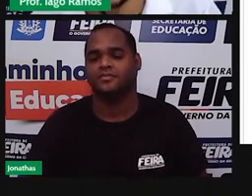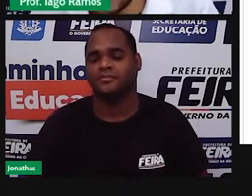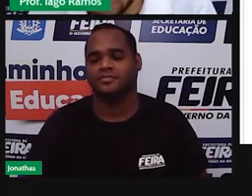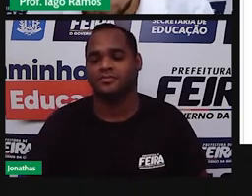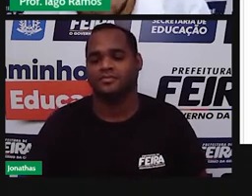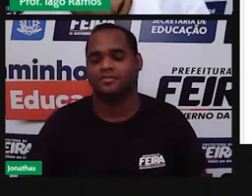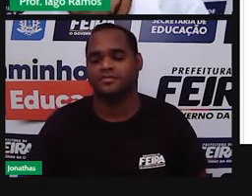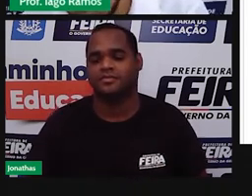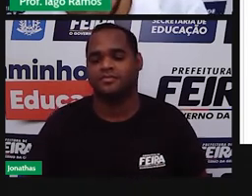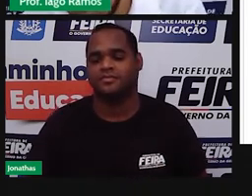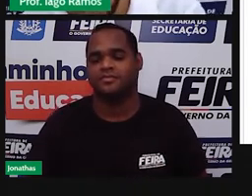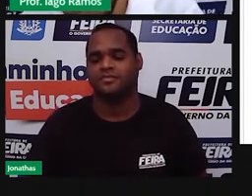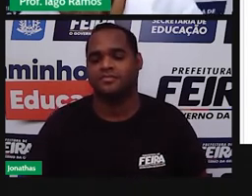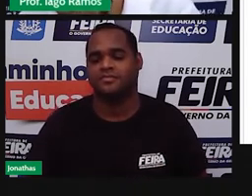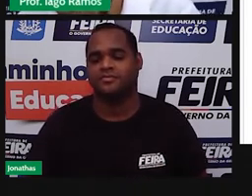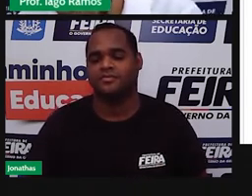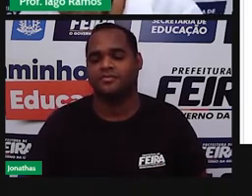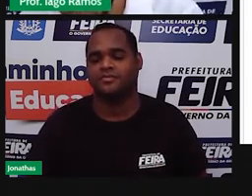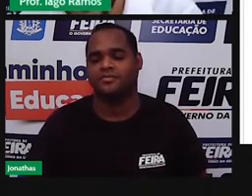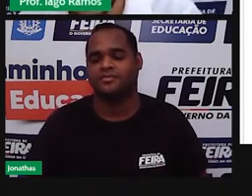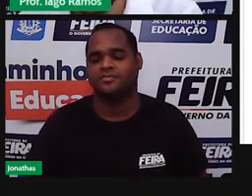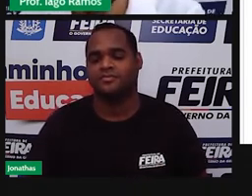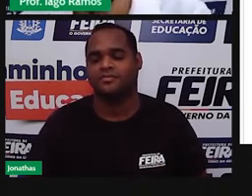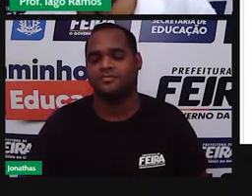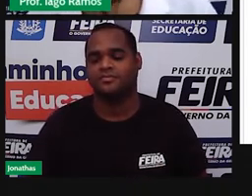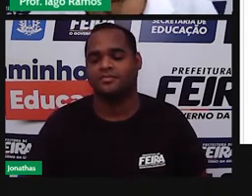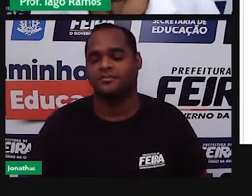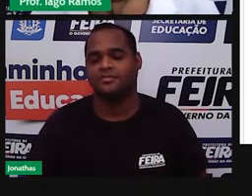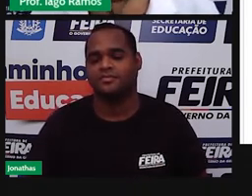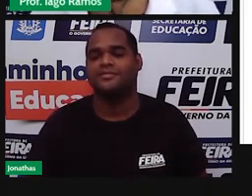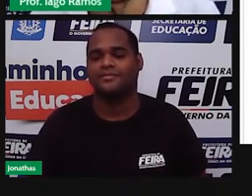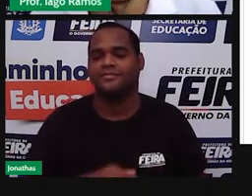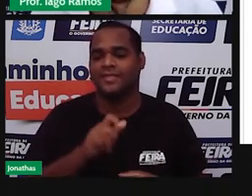E aqui também igual menos 3.